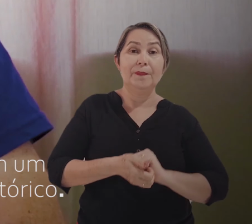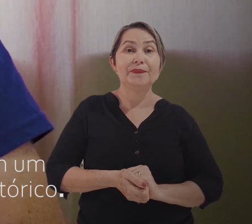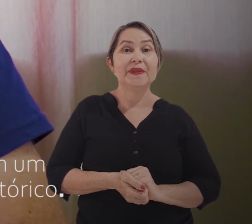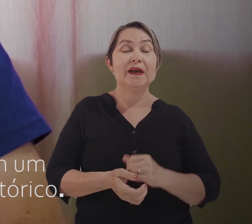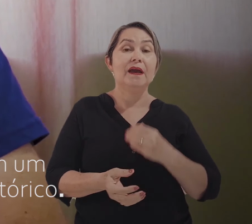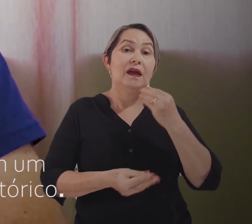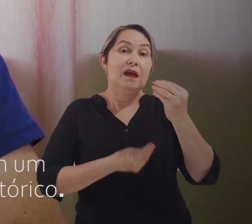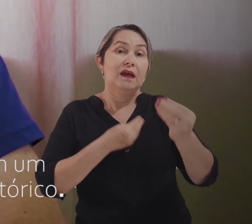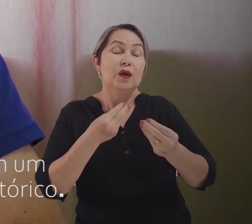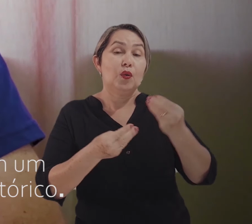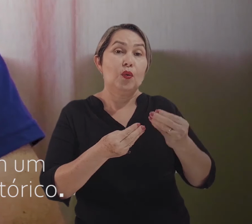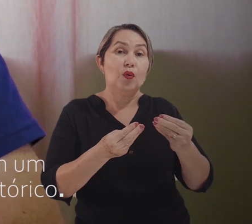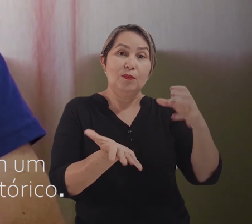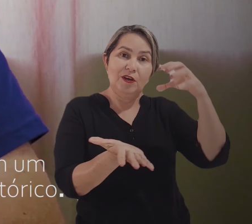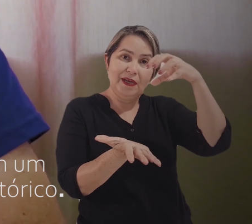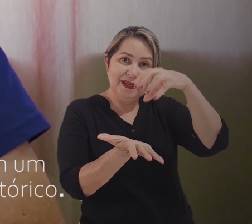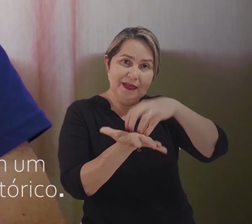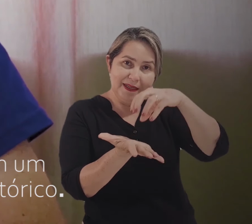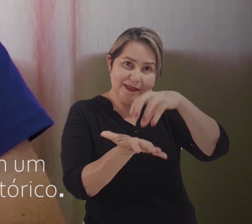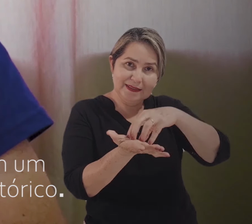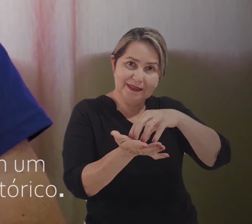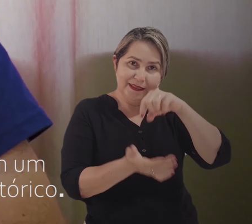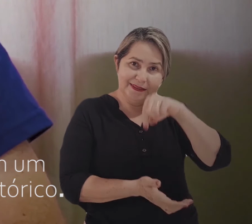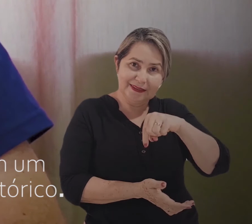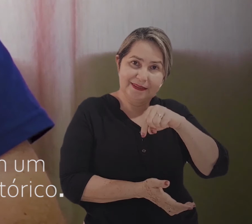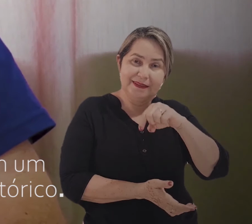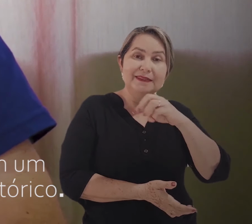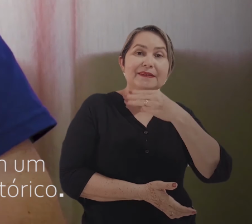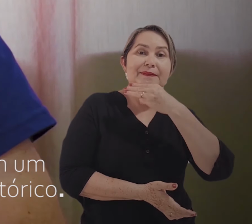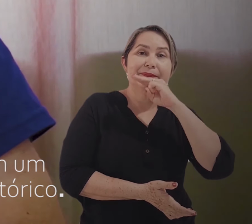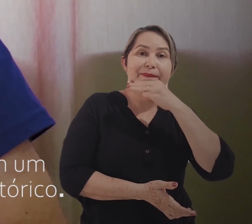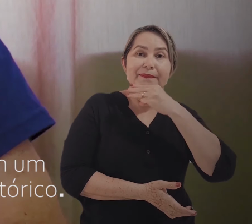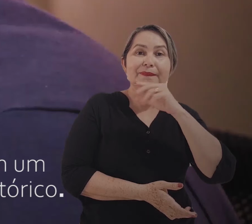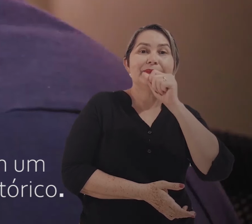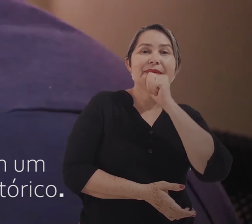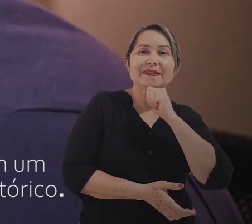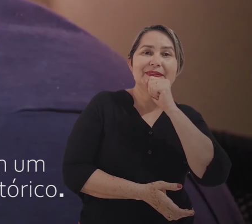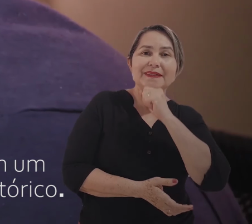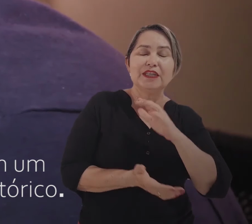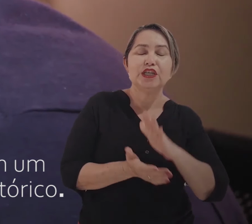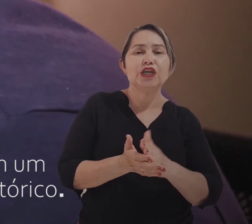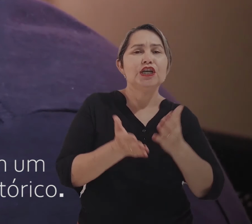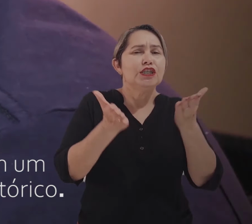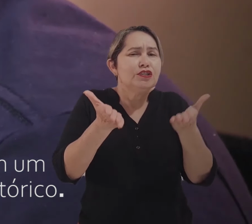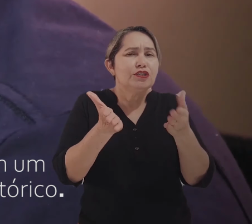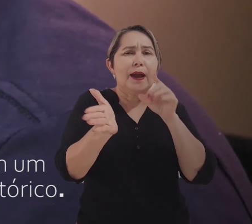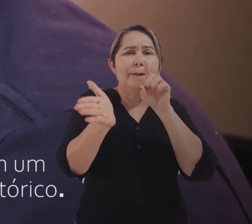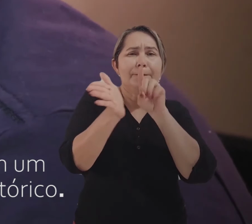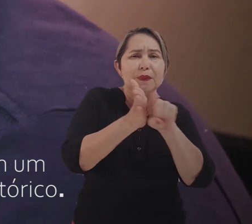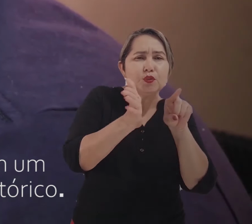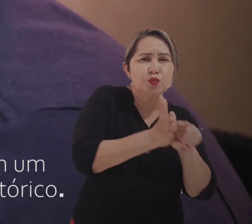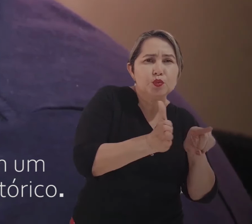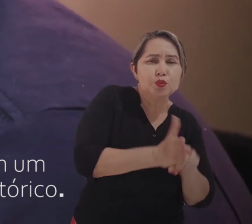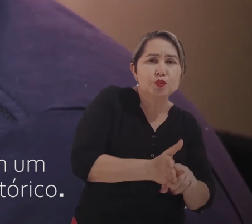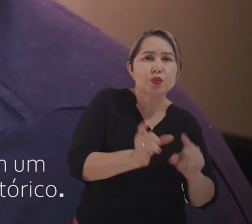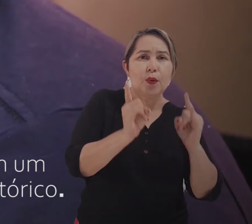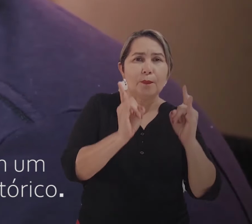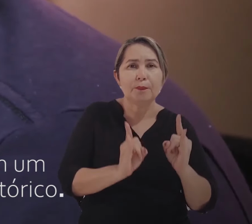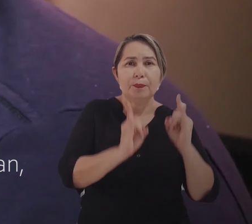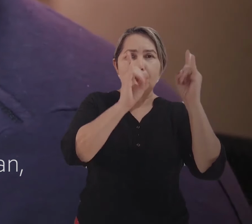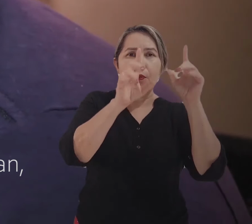A nossa sede ela está aqui na cidade pioneira, a gente já, né, tem um levantamento de alguns prédios públicos e particulares